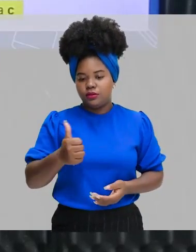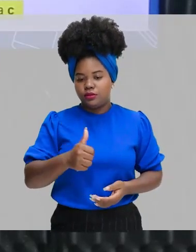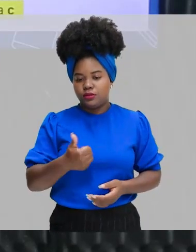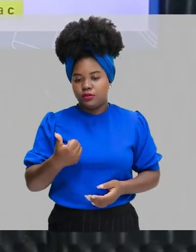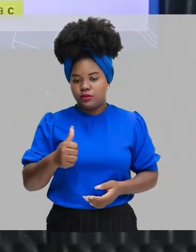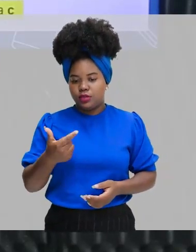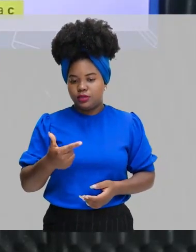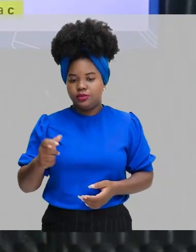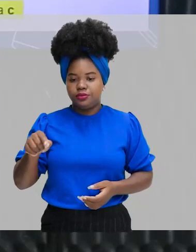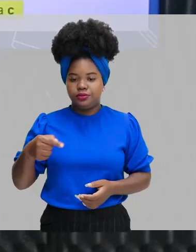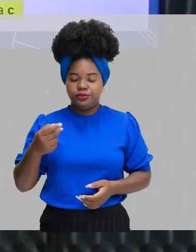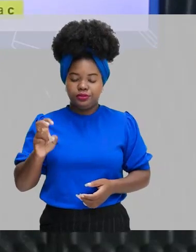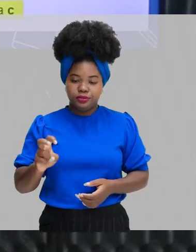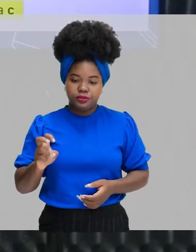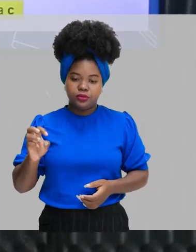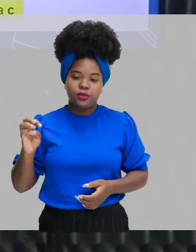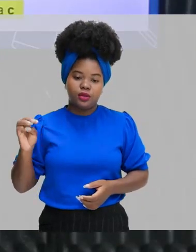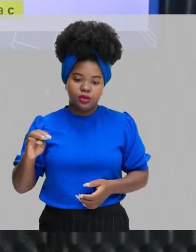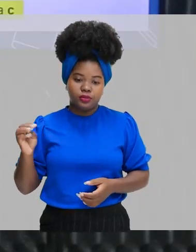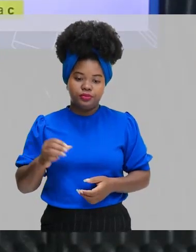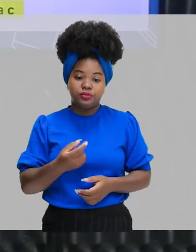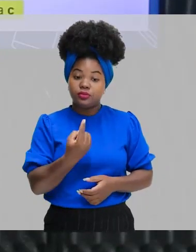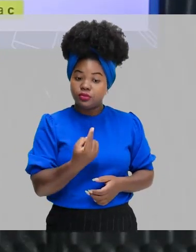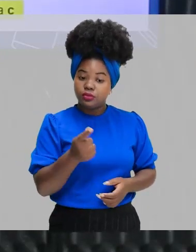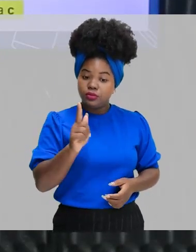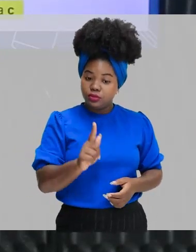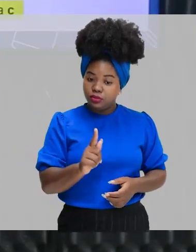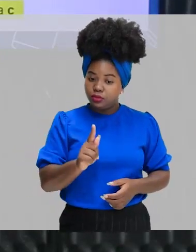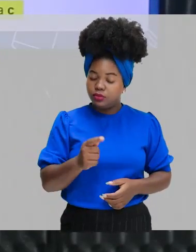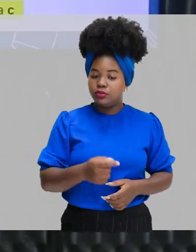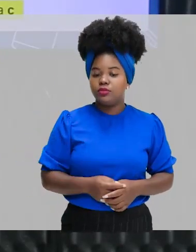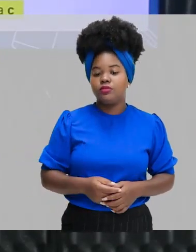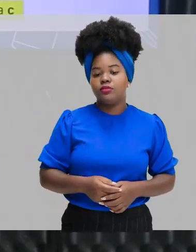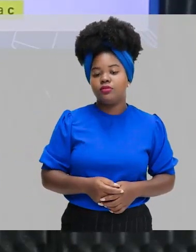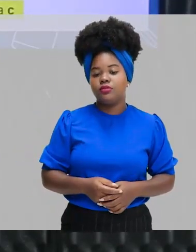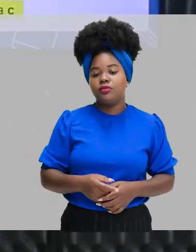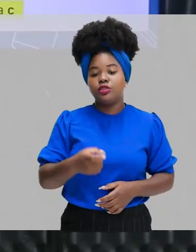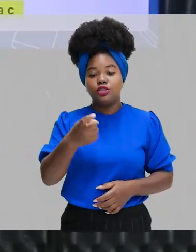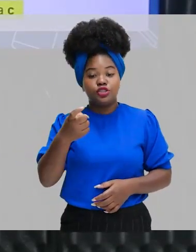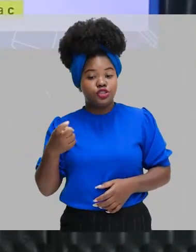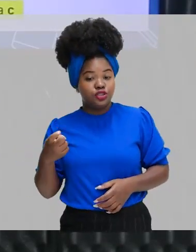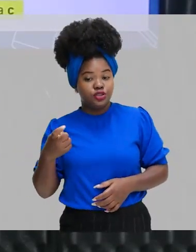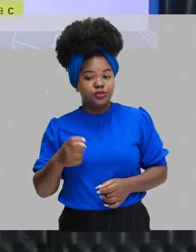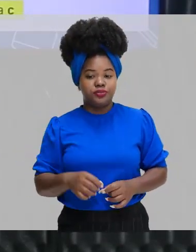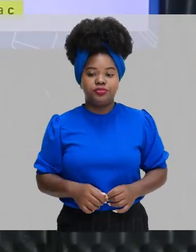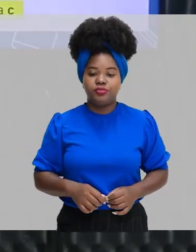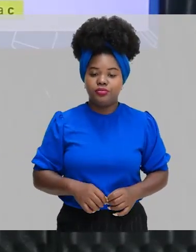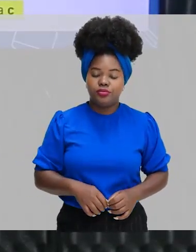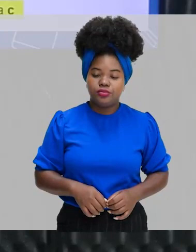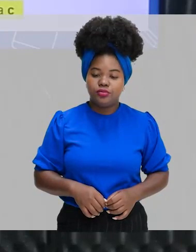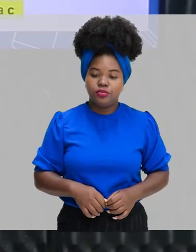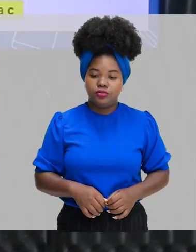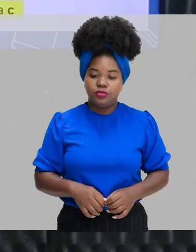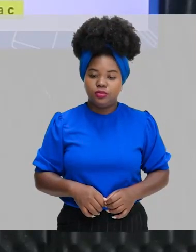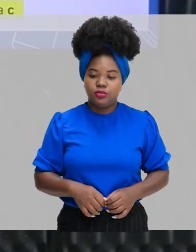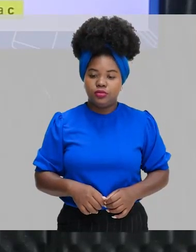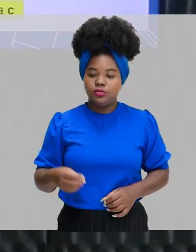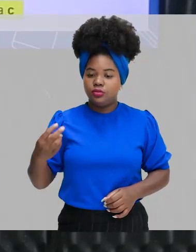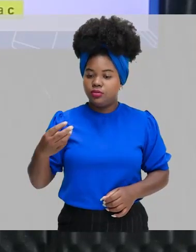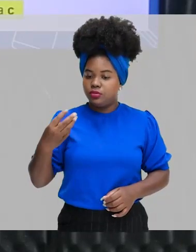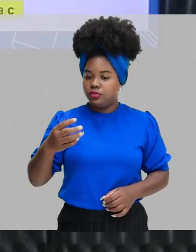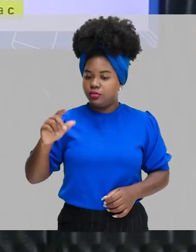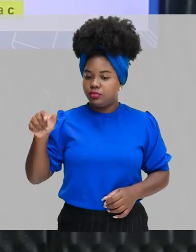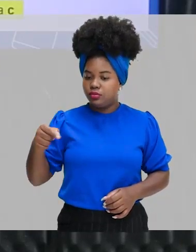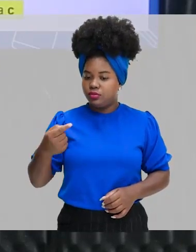122,5 emissões 1 g certo vai emitir x que vão ser